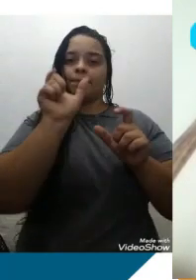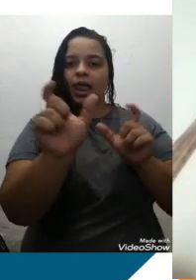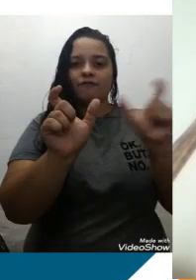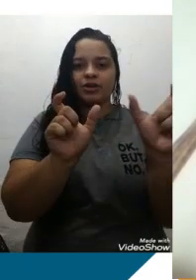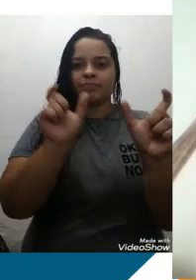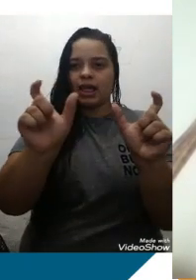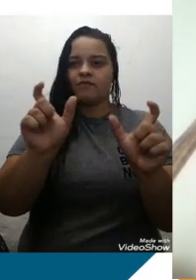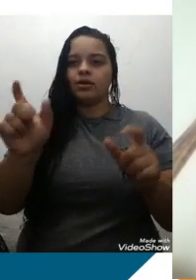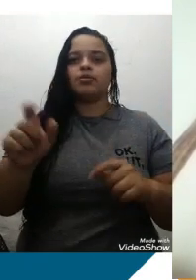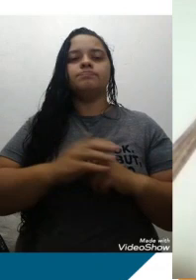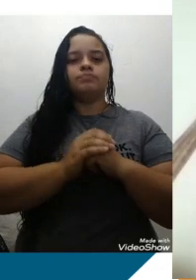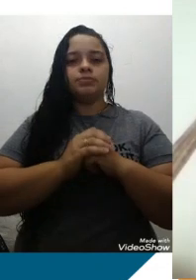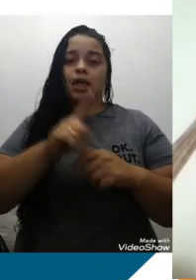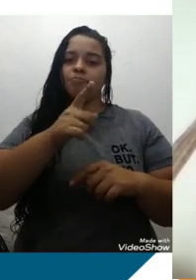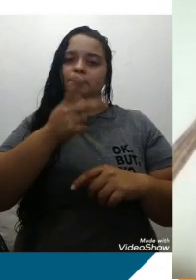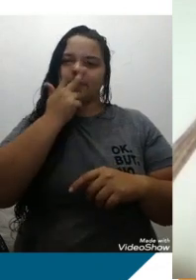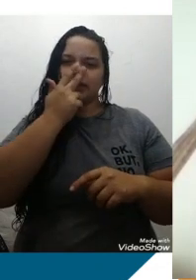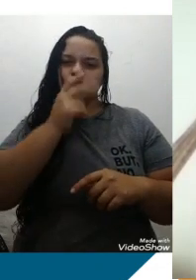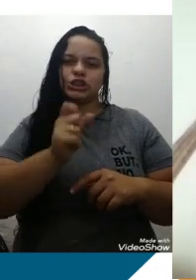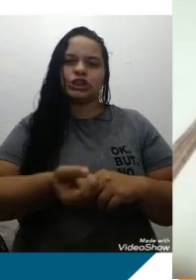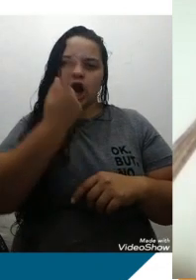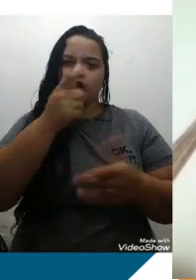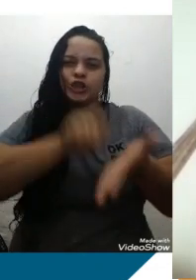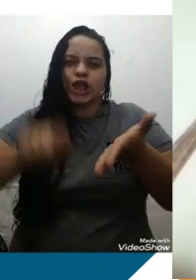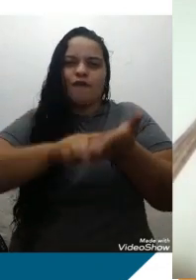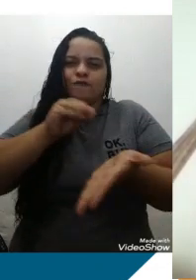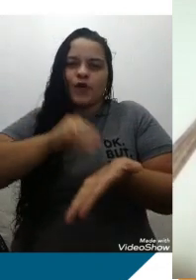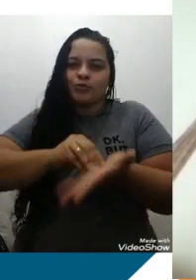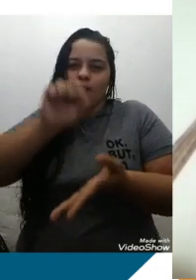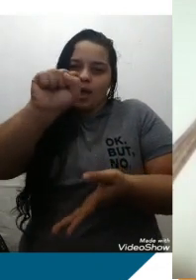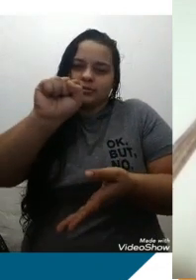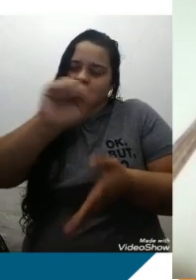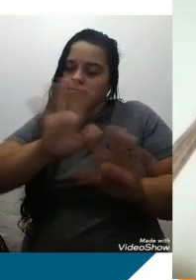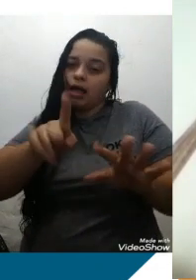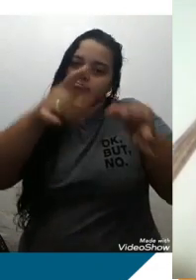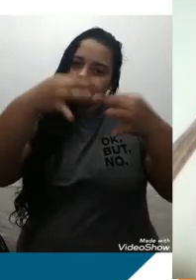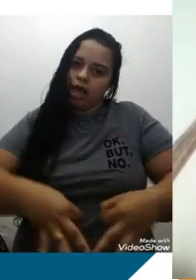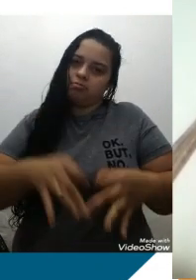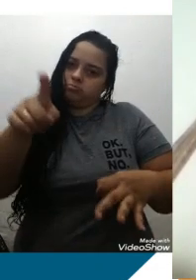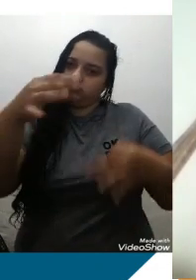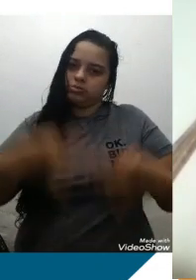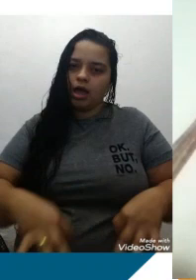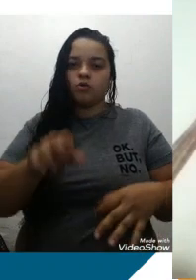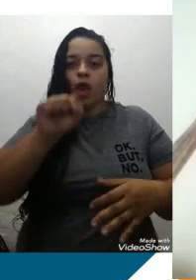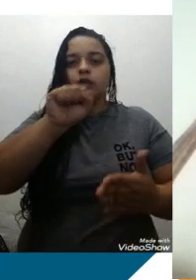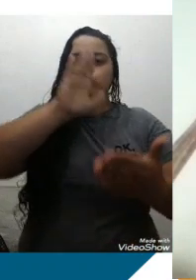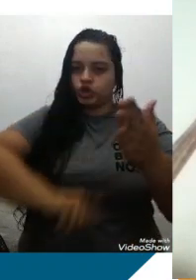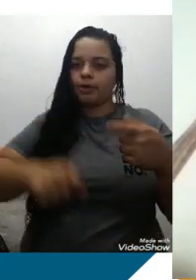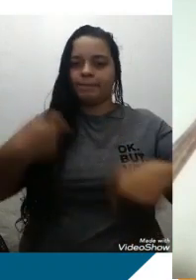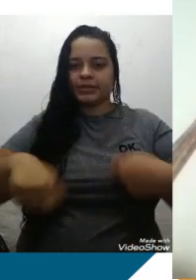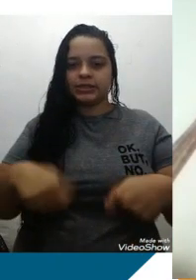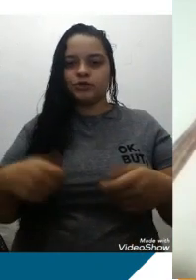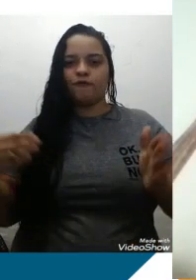Pode parecer um pouco estranho, mas é assim que funciona. Então, voltando para os maia e para os mexica, aos quais eu estava me referindo, eles